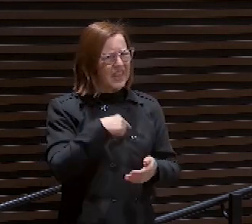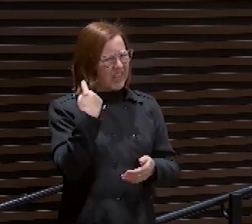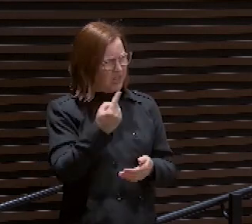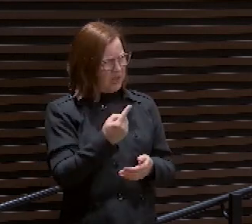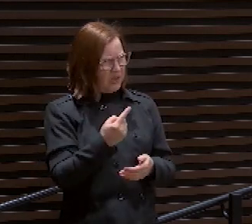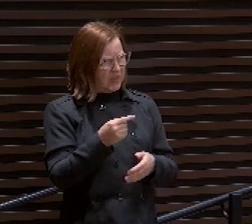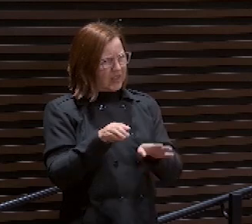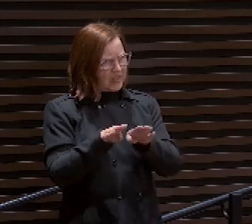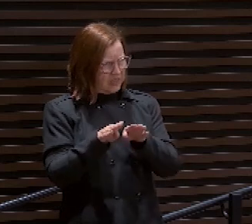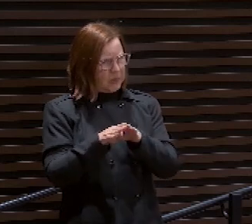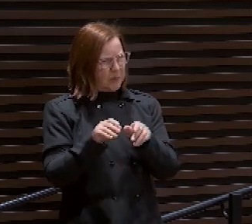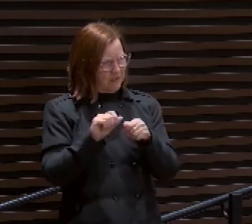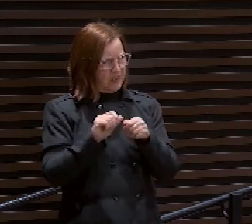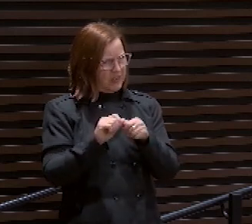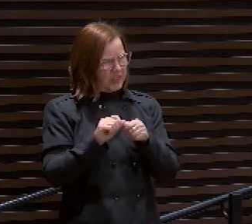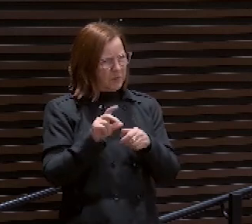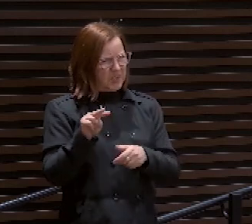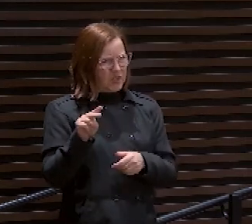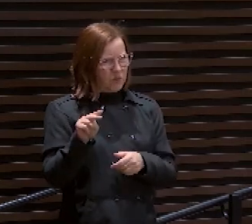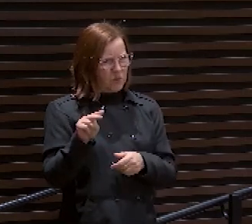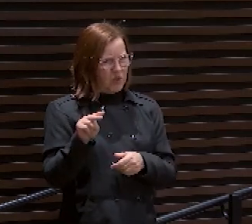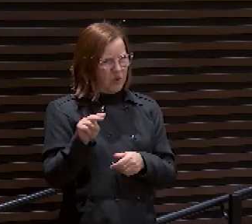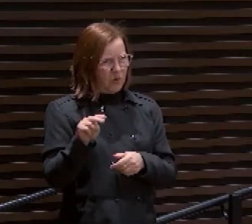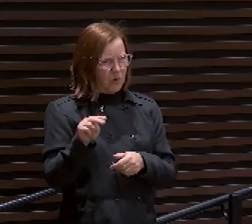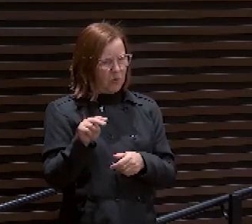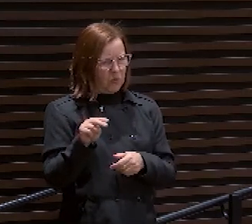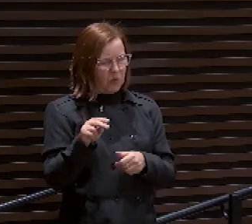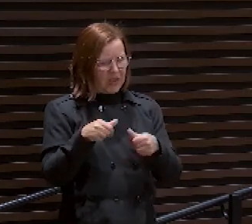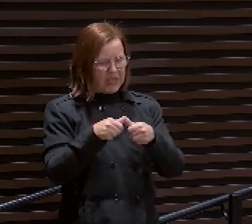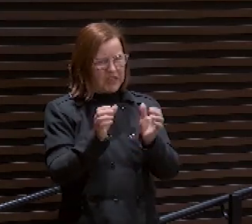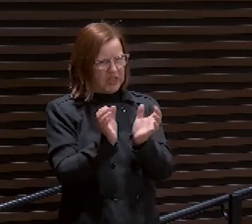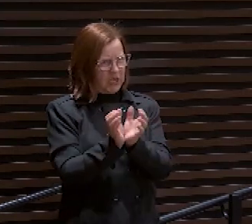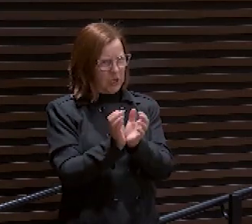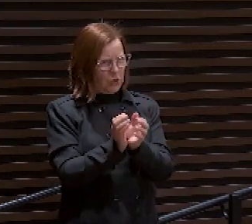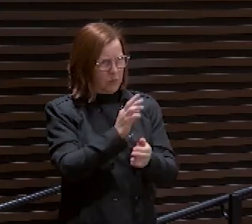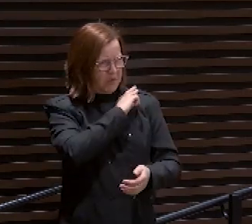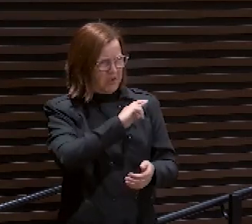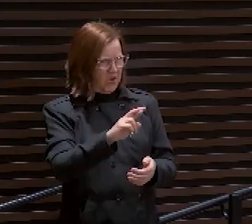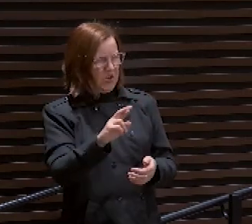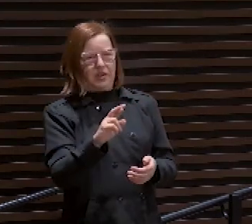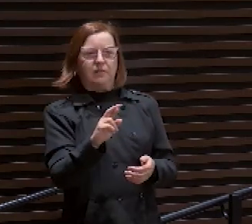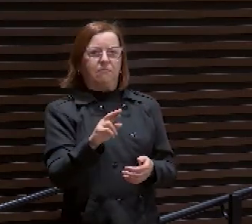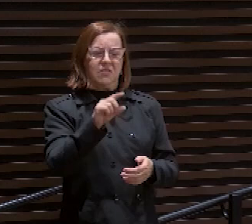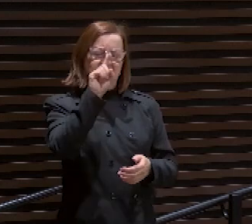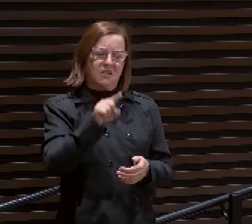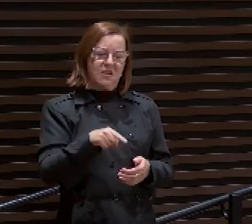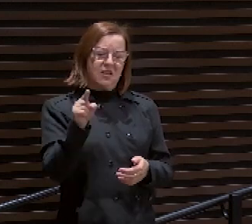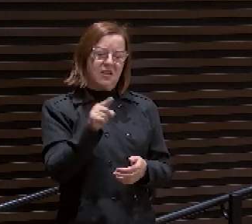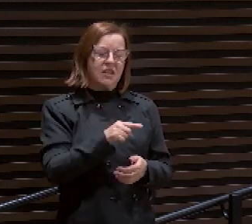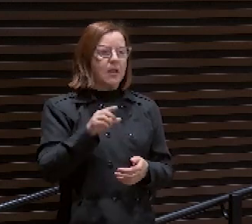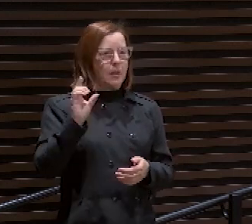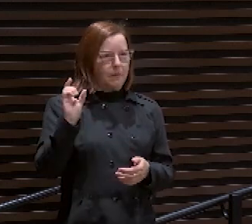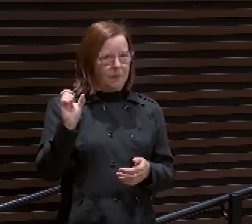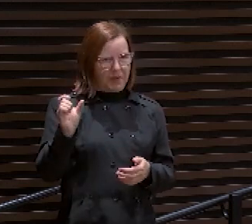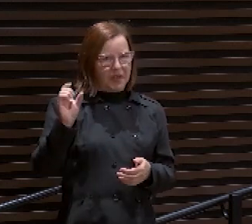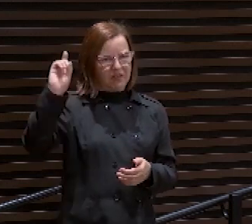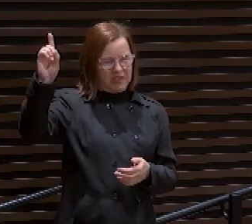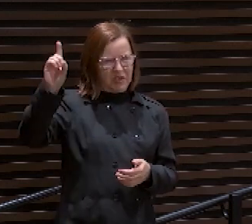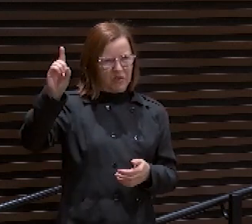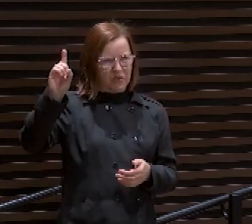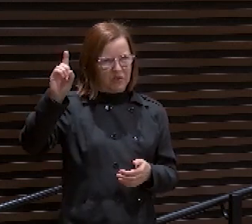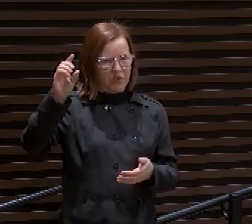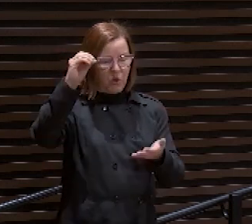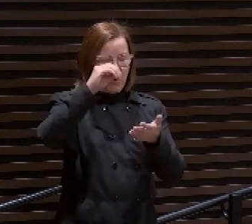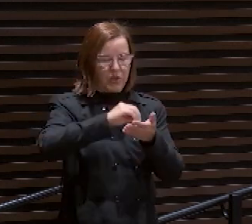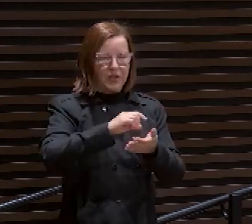isso? Que os religiosos estão fazendo aqui? Invalidar e deturpar a palavra de Deus, colocando as nossas opiniões e as